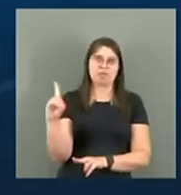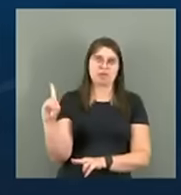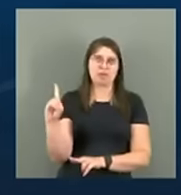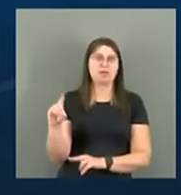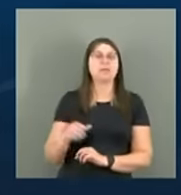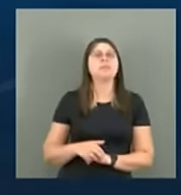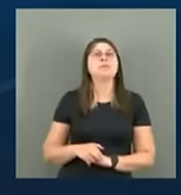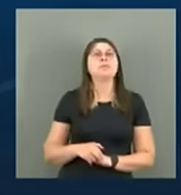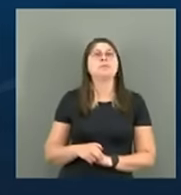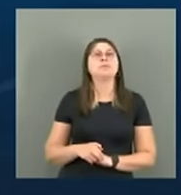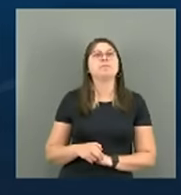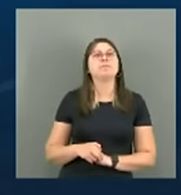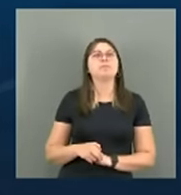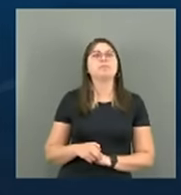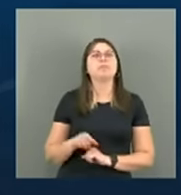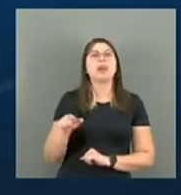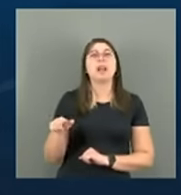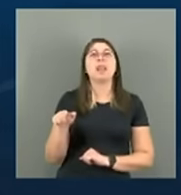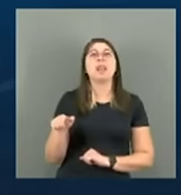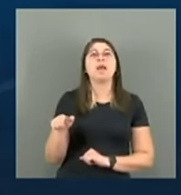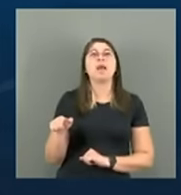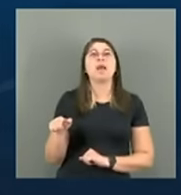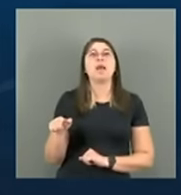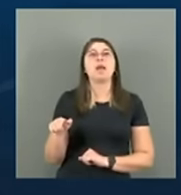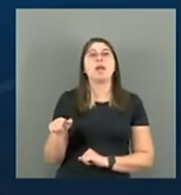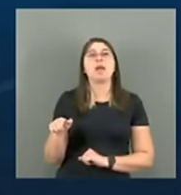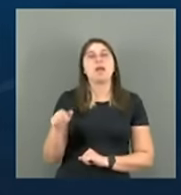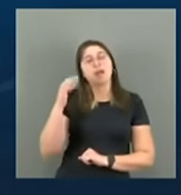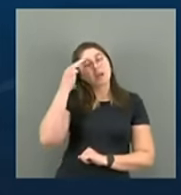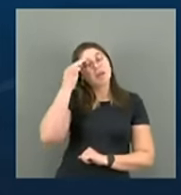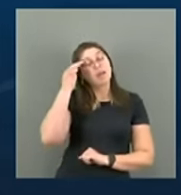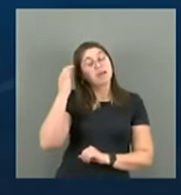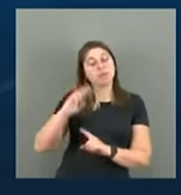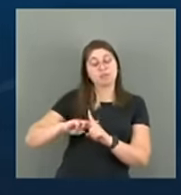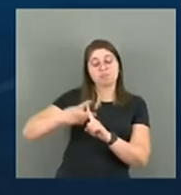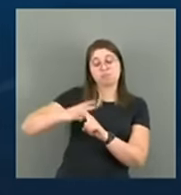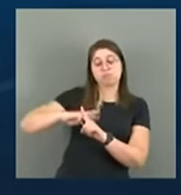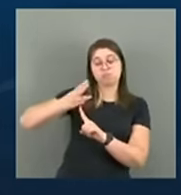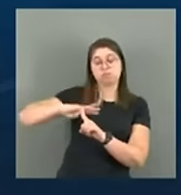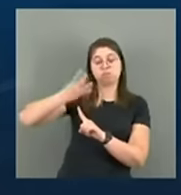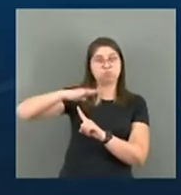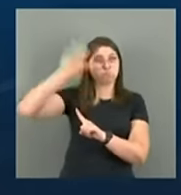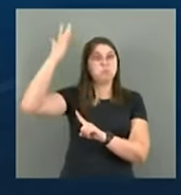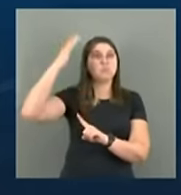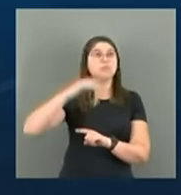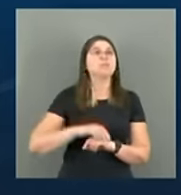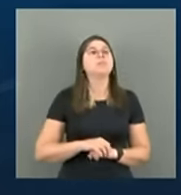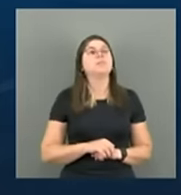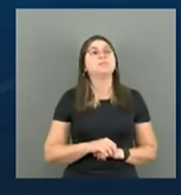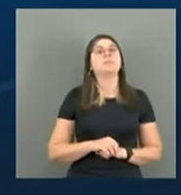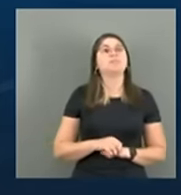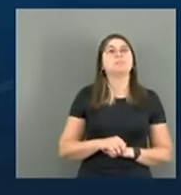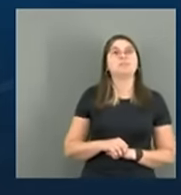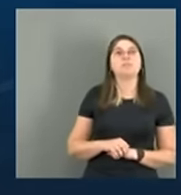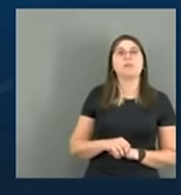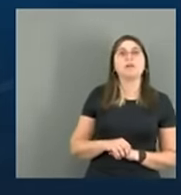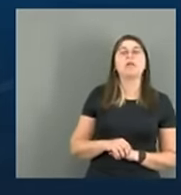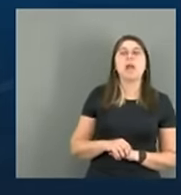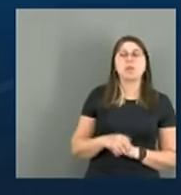ODD, né, que são, o que faz o multiplicador, tá? E aí eu comecei a ver que se